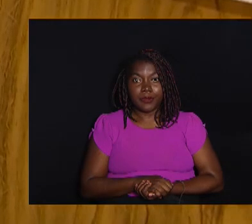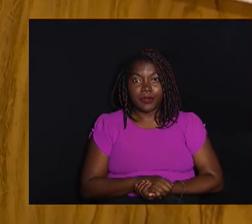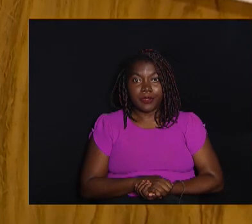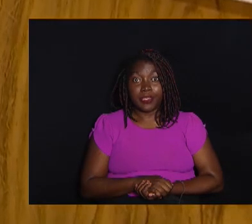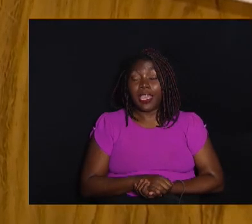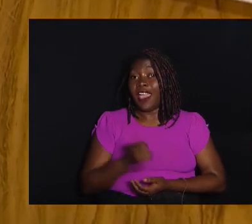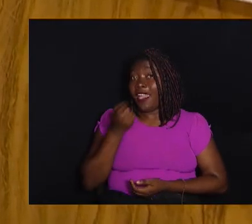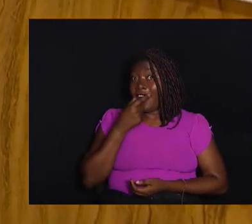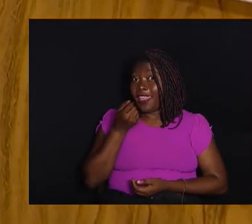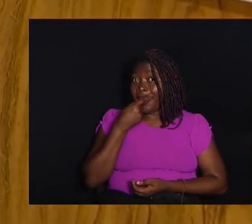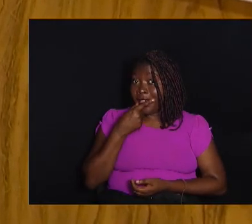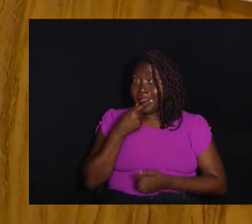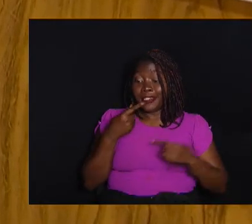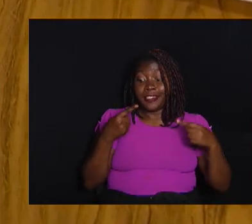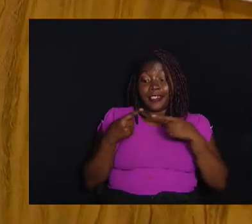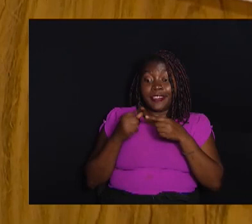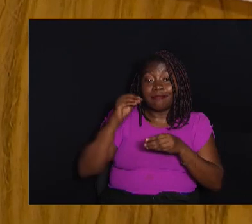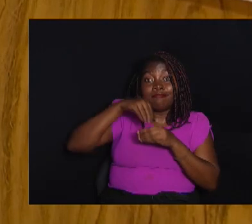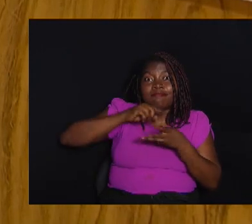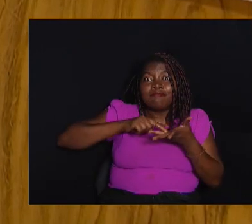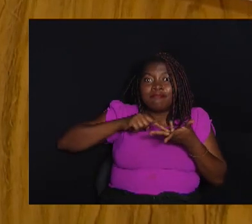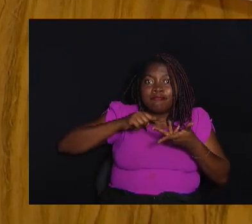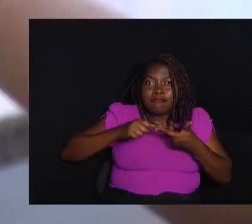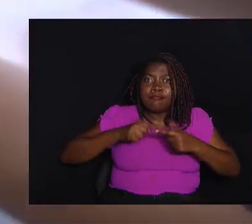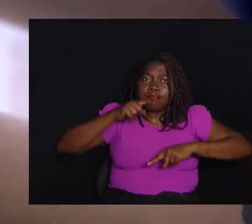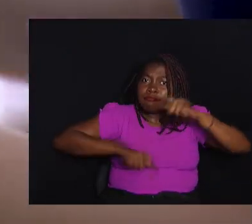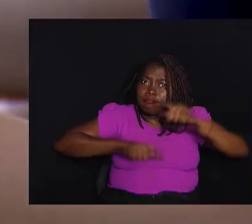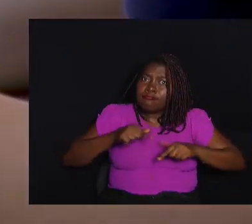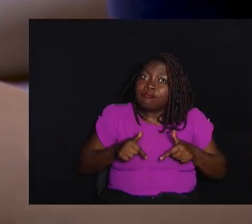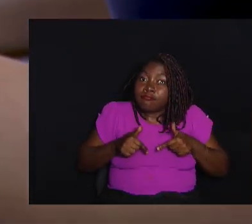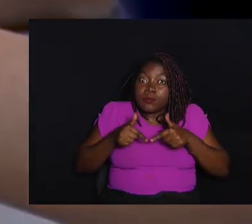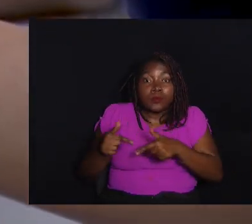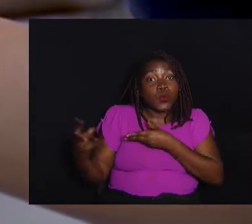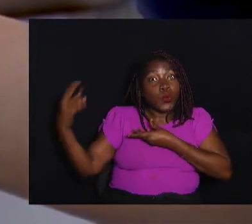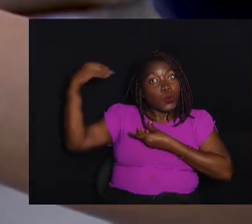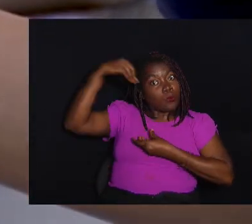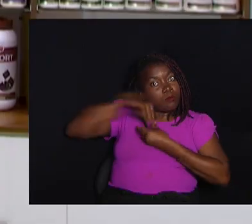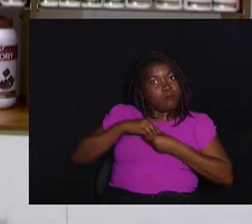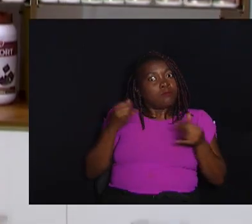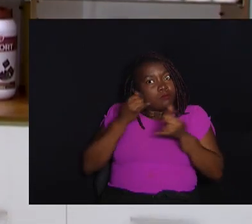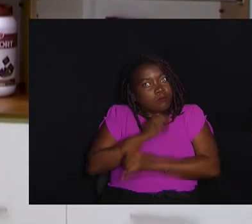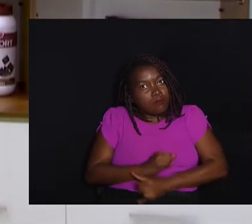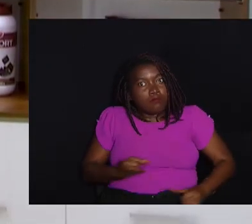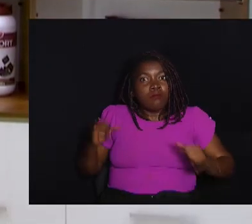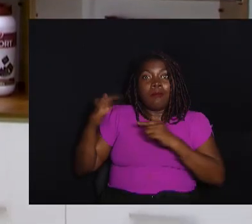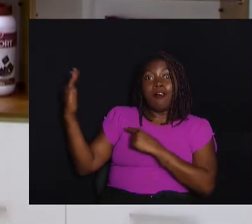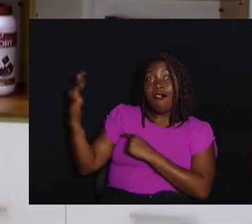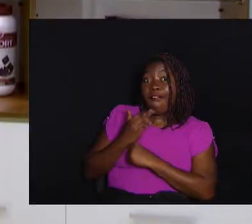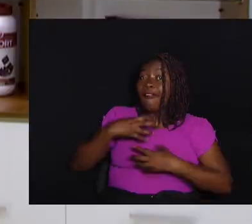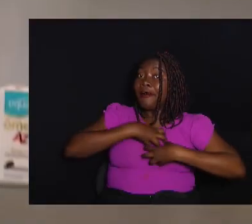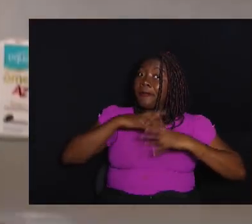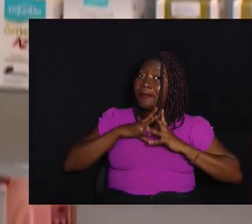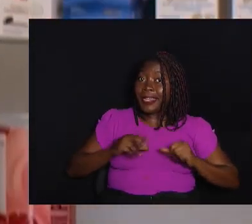Os medicamentos são constituídos de princípios ativos que farão efeito sobre um determinado sintoma. Se armazenados em